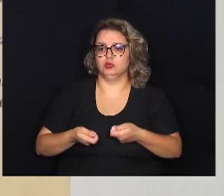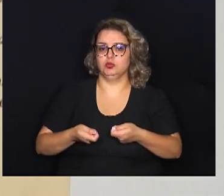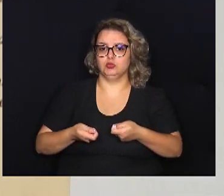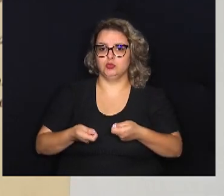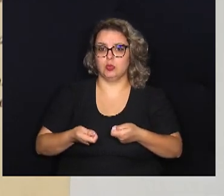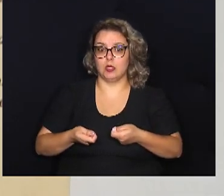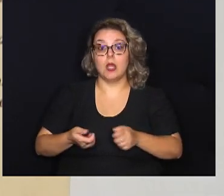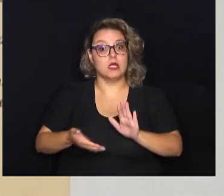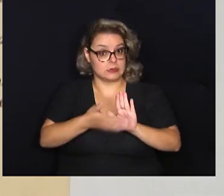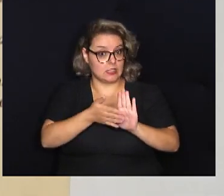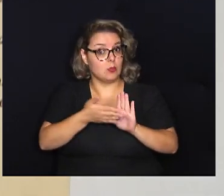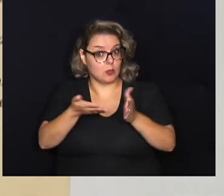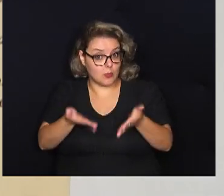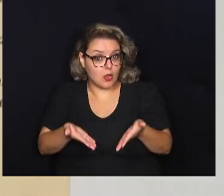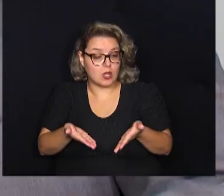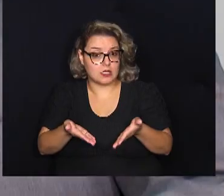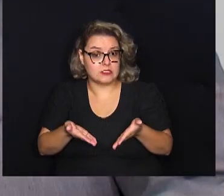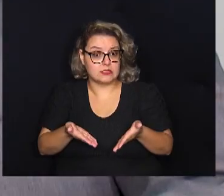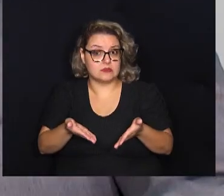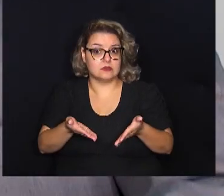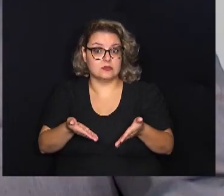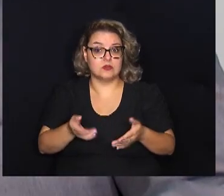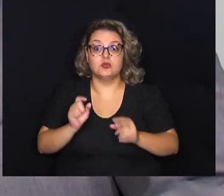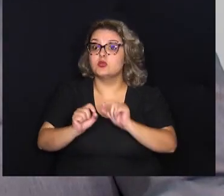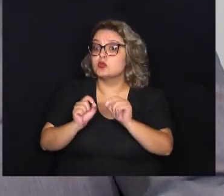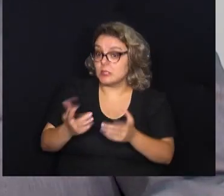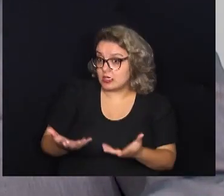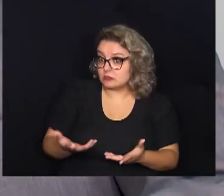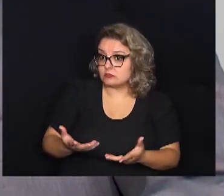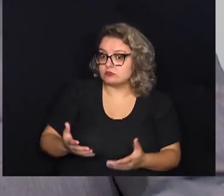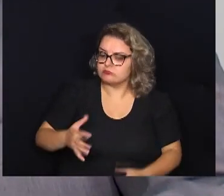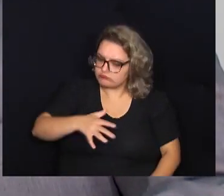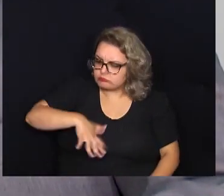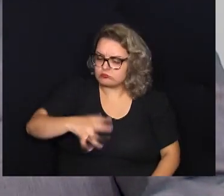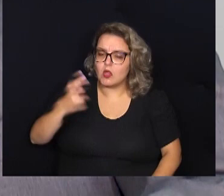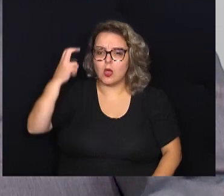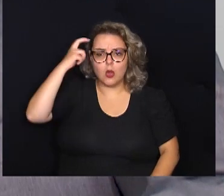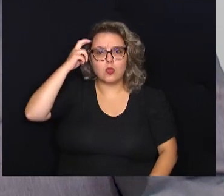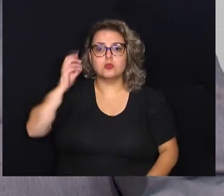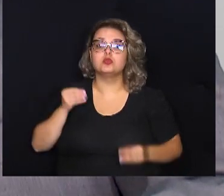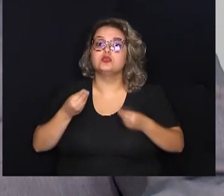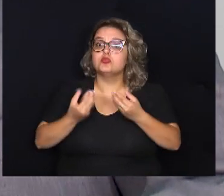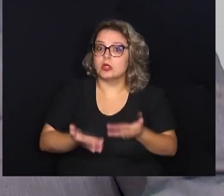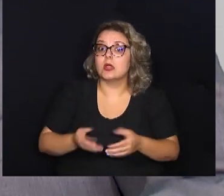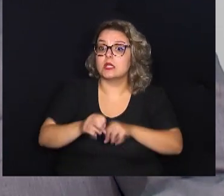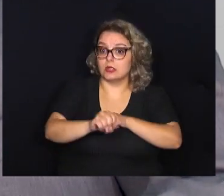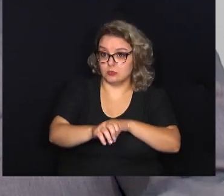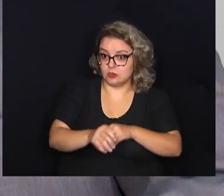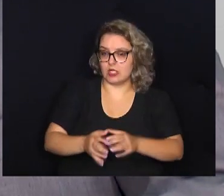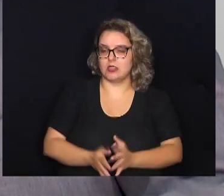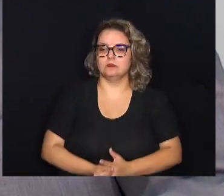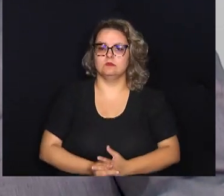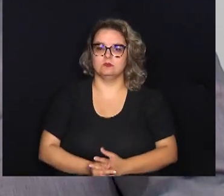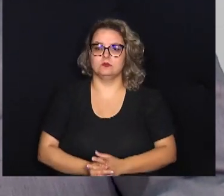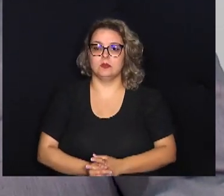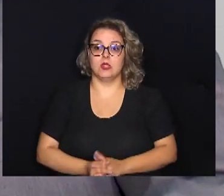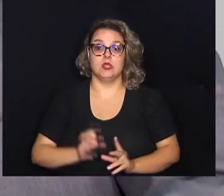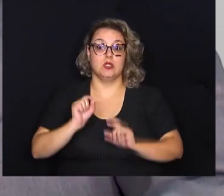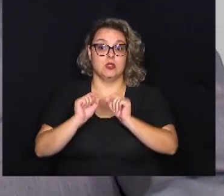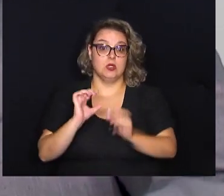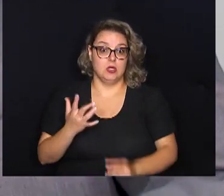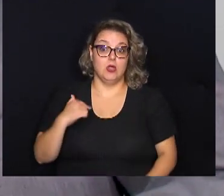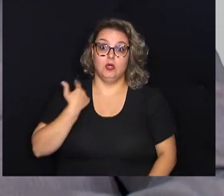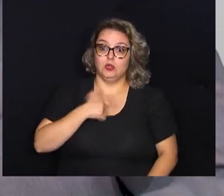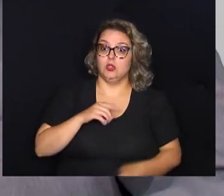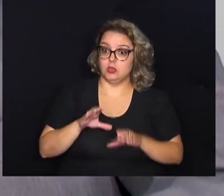essa proposta, de ser da cultura, trazer a cultura e educação. E aí nós, um